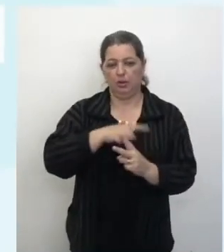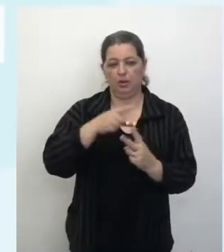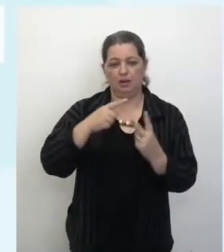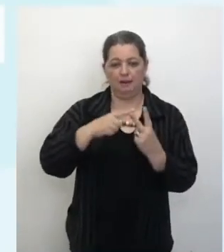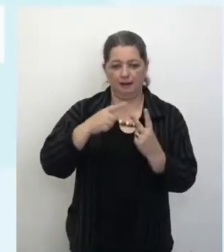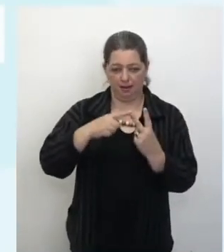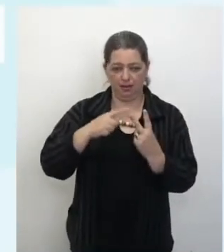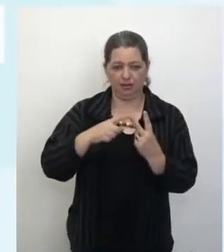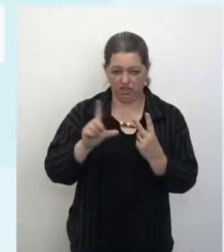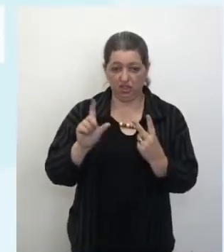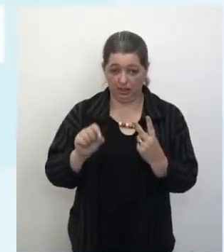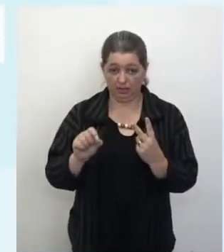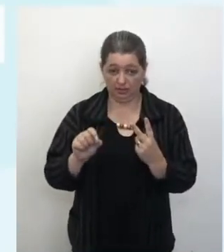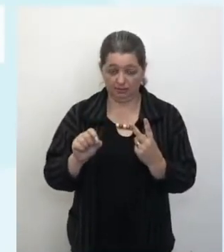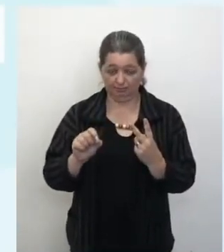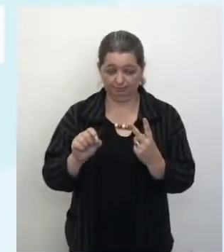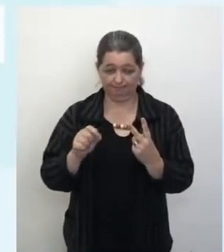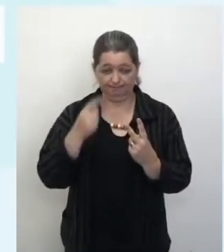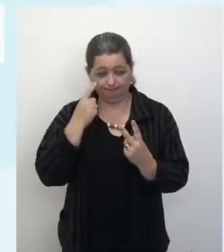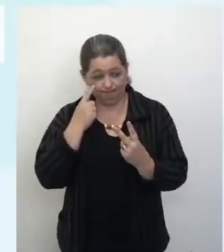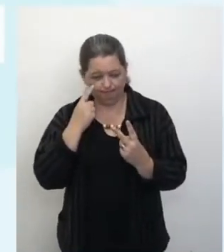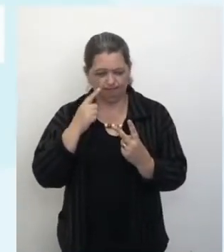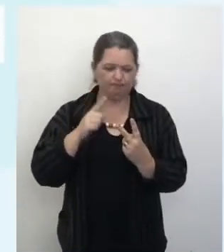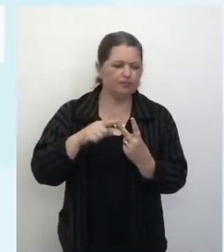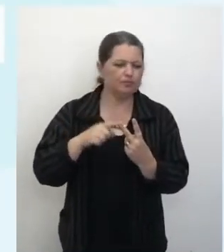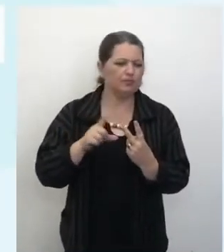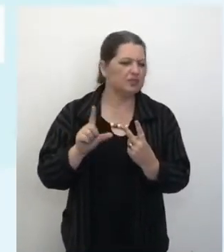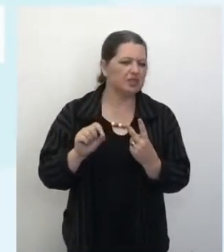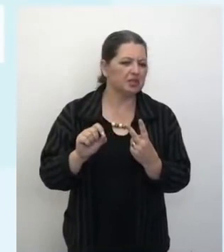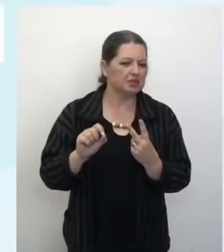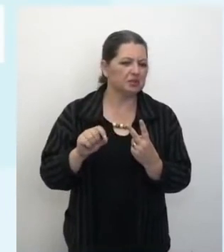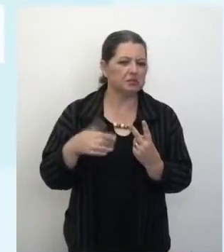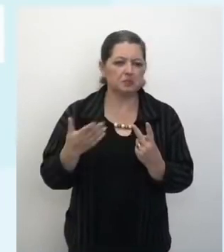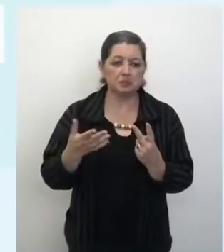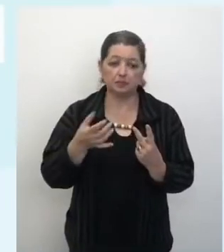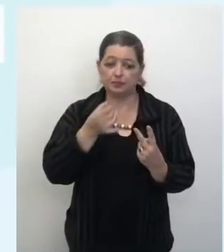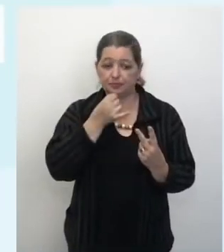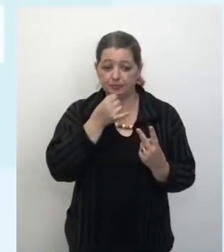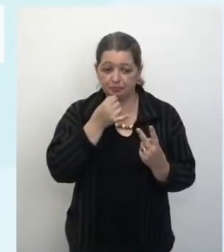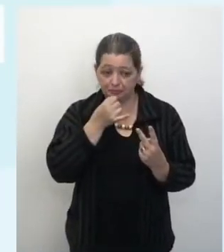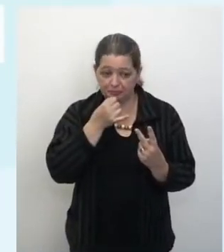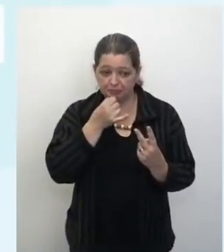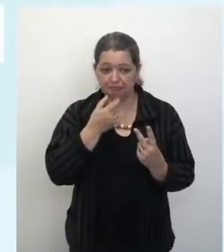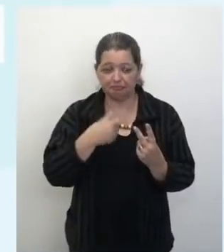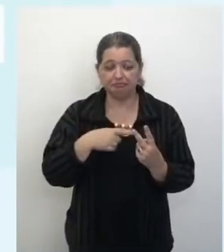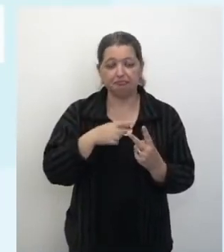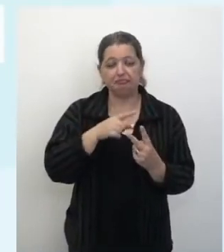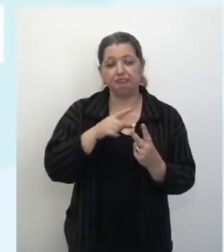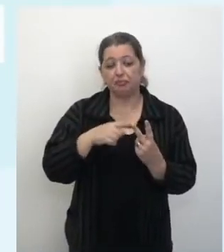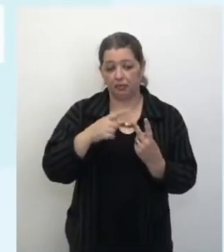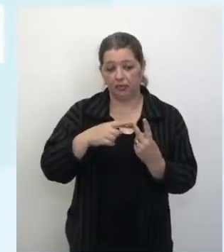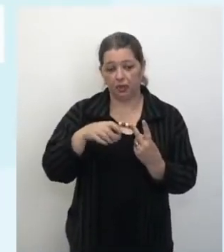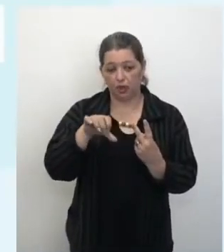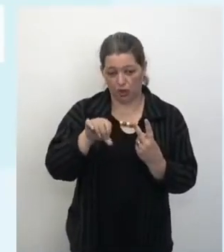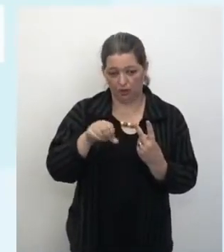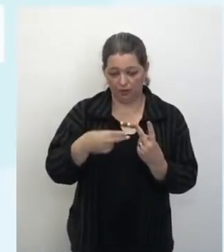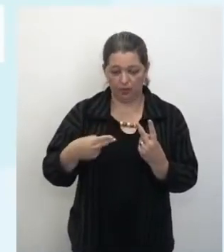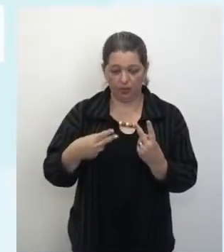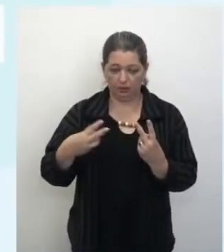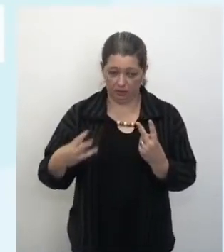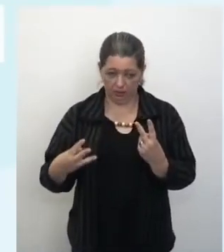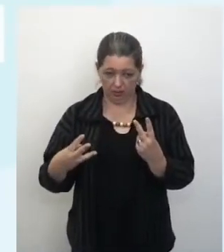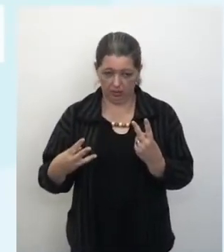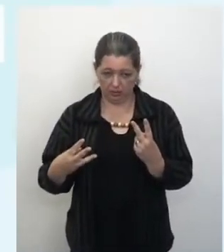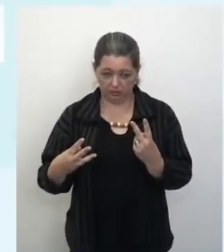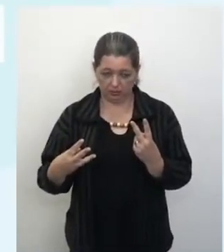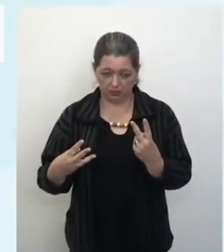raiz de 10. Bom, raiz quadrada de 10? Bom, eu conheço a raiz quadrada de 9, que dá 3, e eu